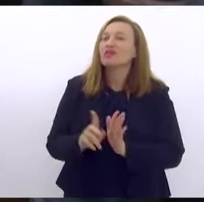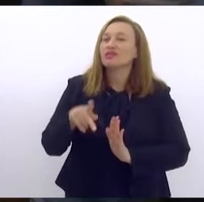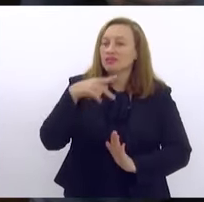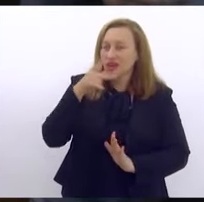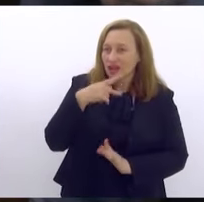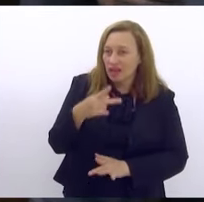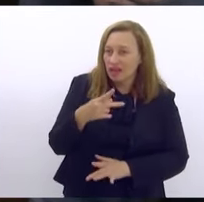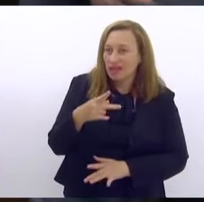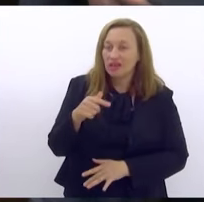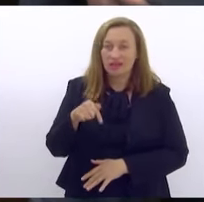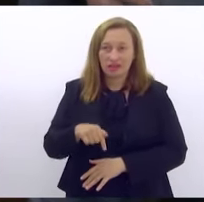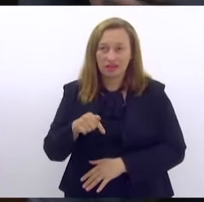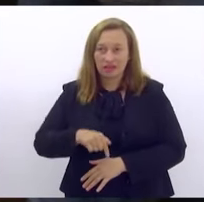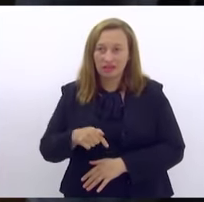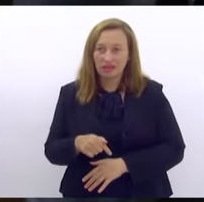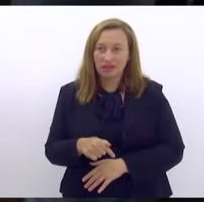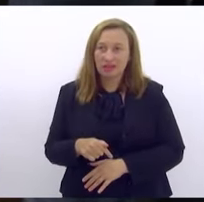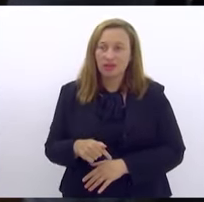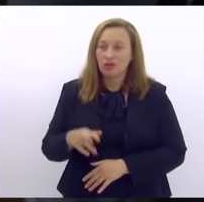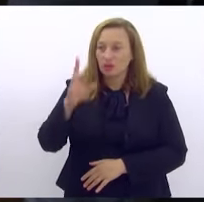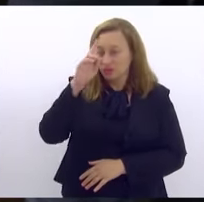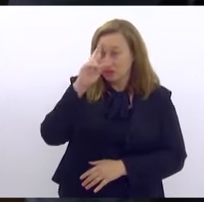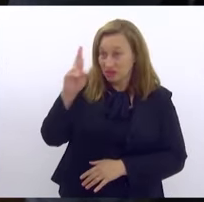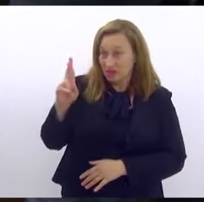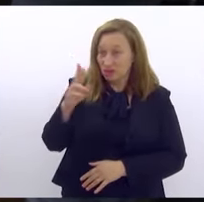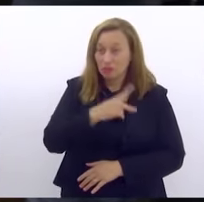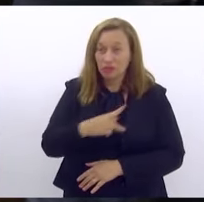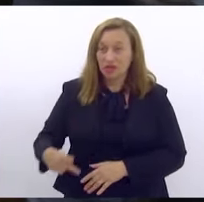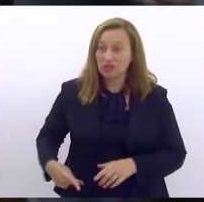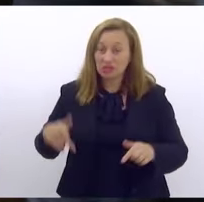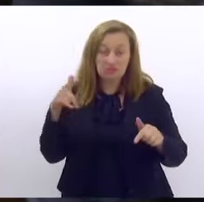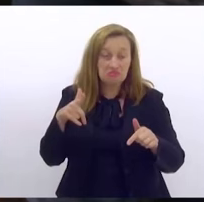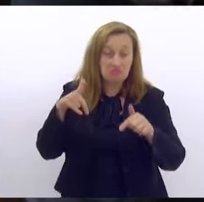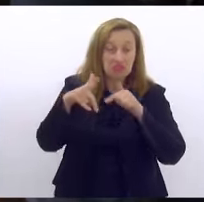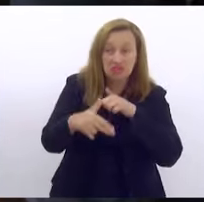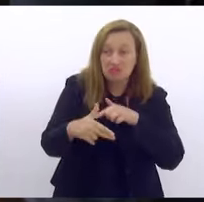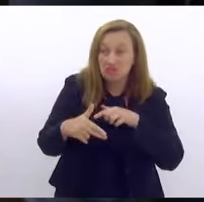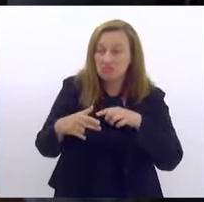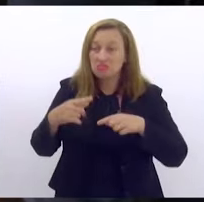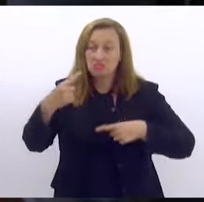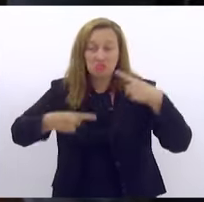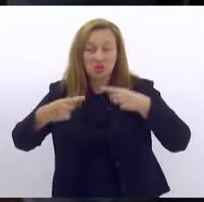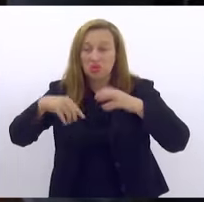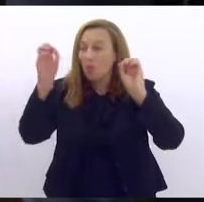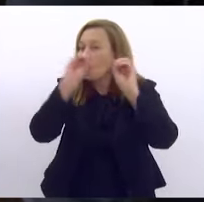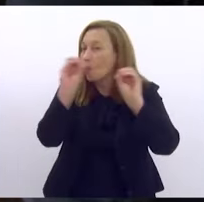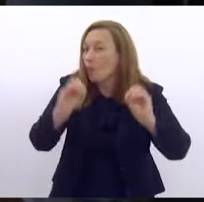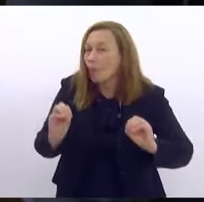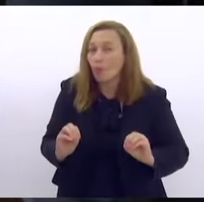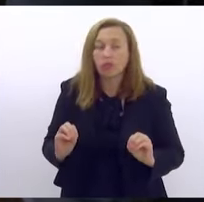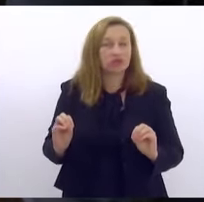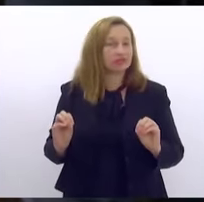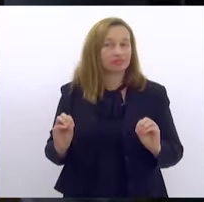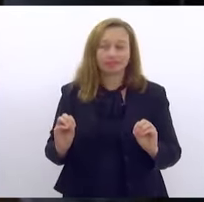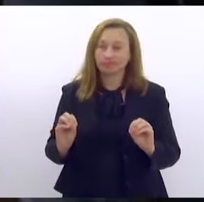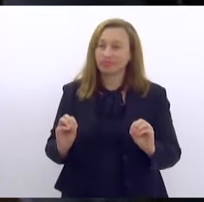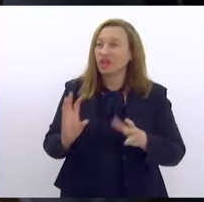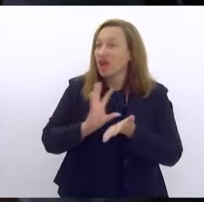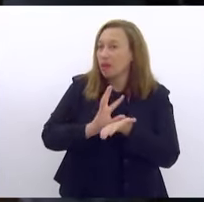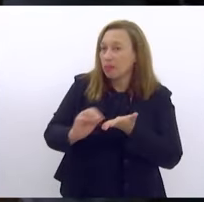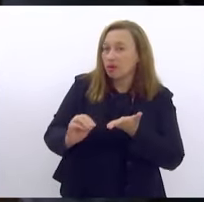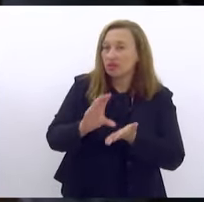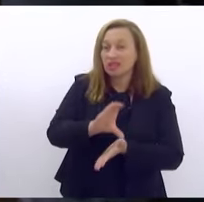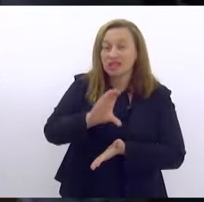questão de mencionar e faço aqui que Vossa Excelência nunca fez qualquer tipo de interferência política nunca fez qualquer tipo de restrição à pauta da